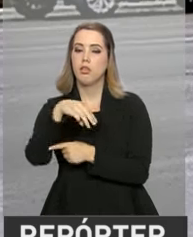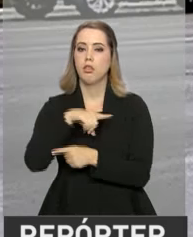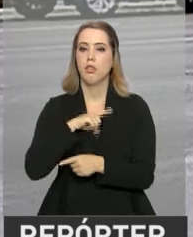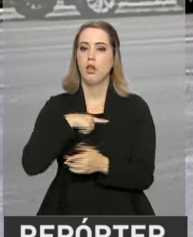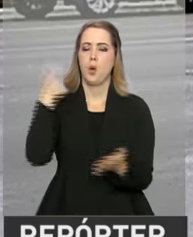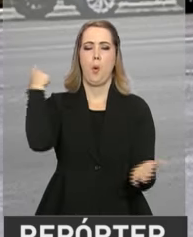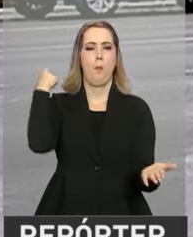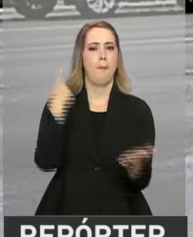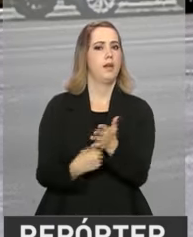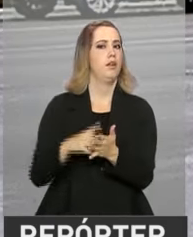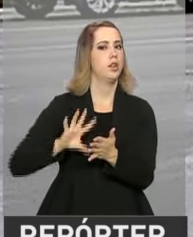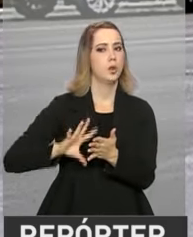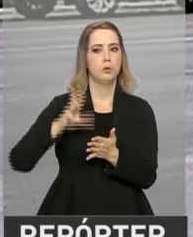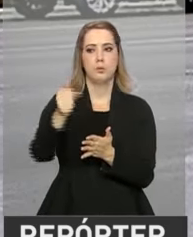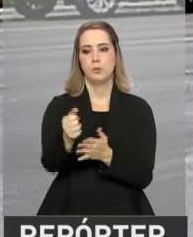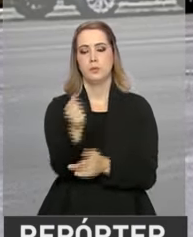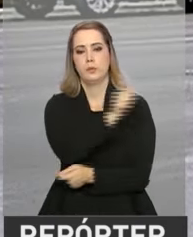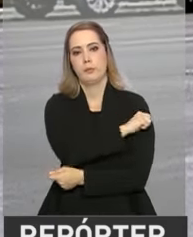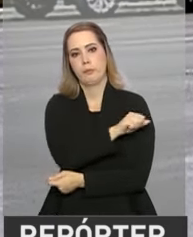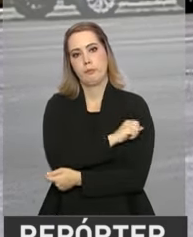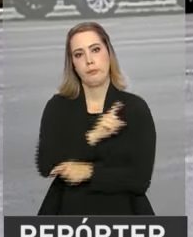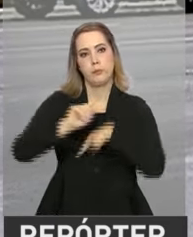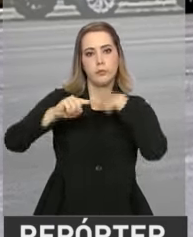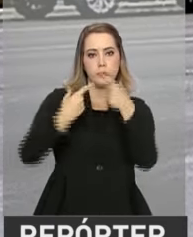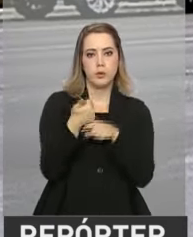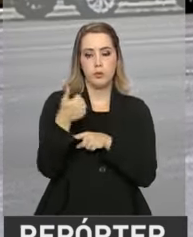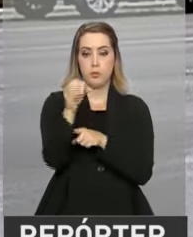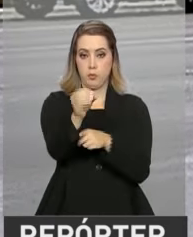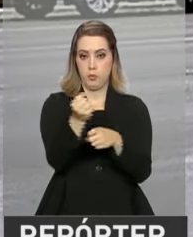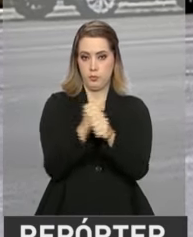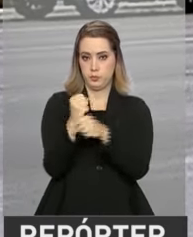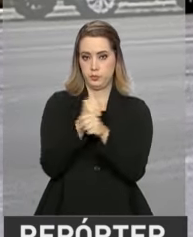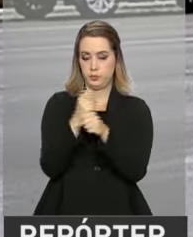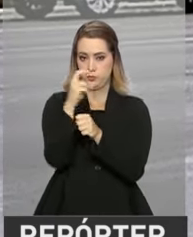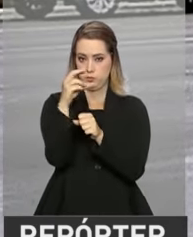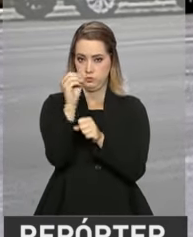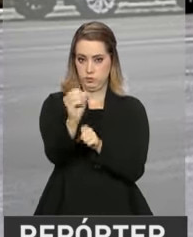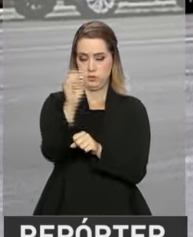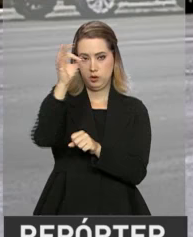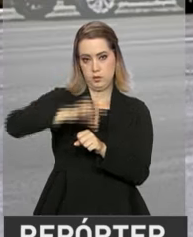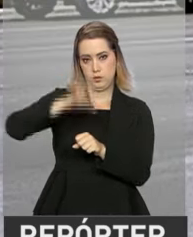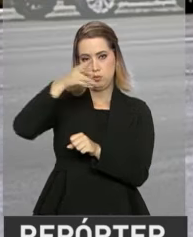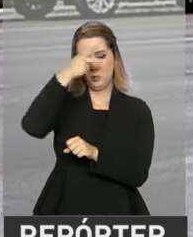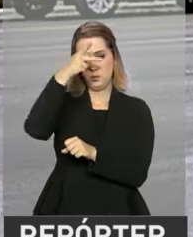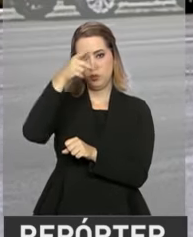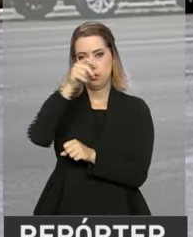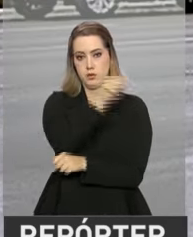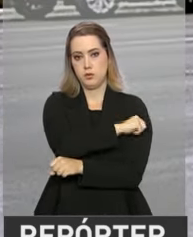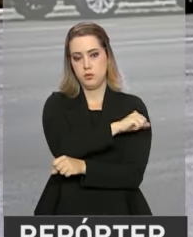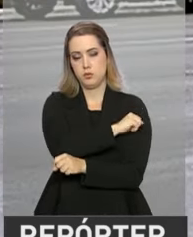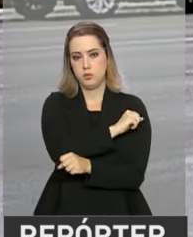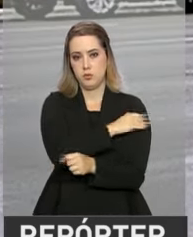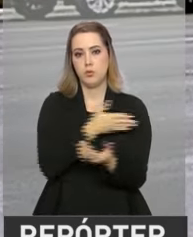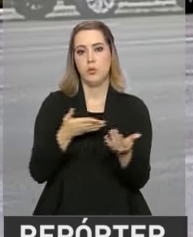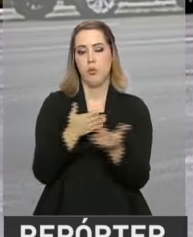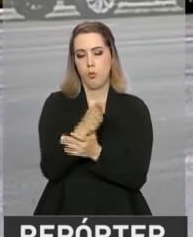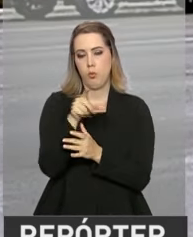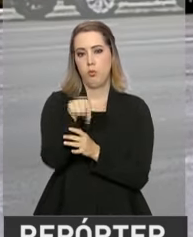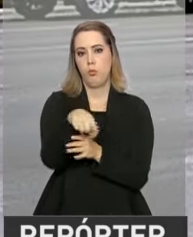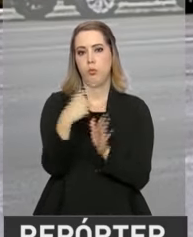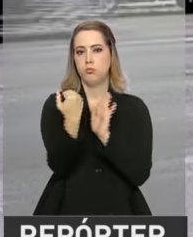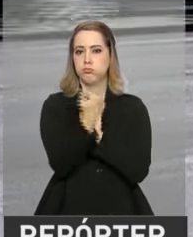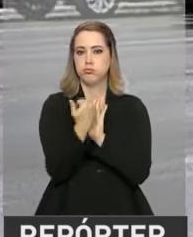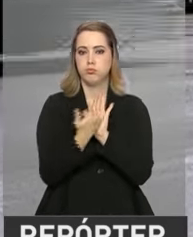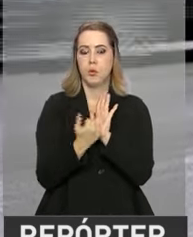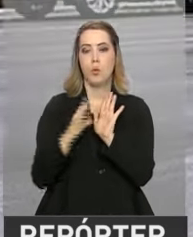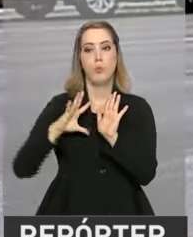alunos. Outra medida prevista é que nos próximos 10 anos, 50% dos matriculados cumpra a jornada escolar no